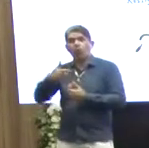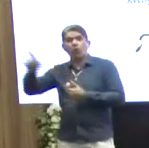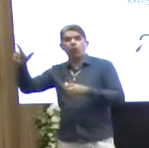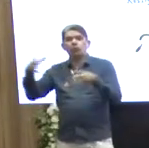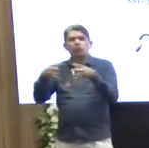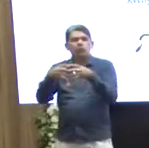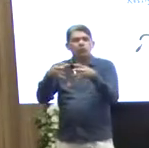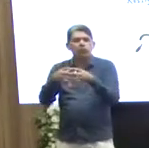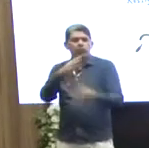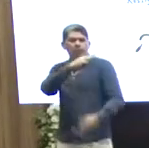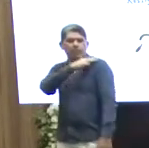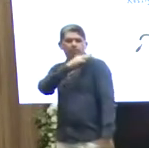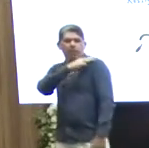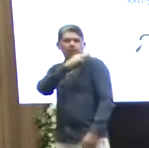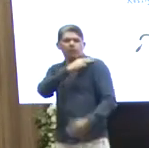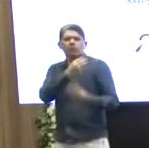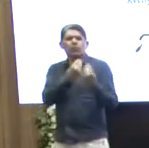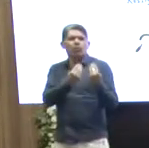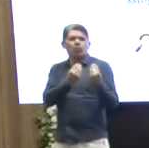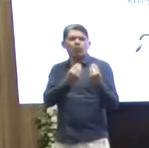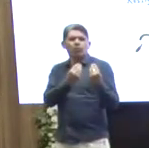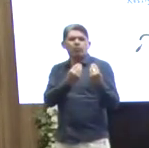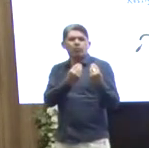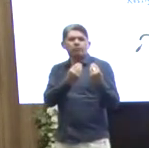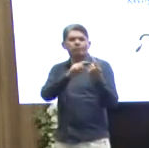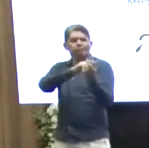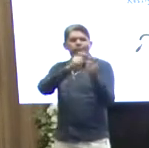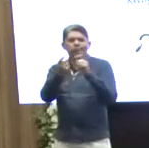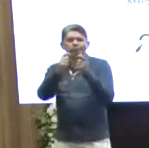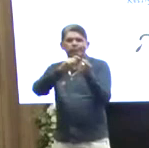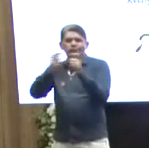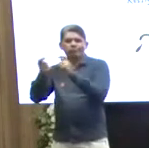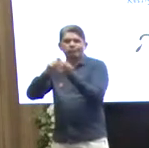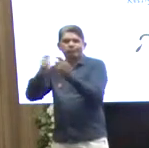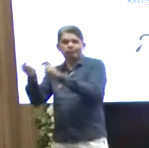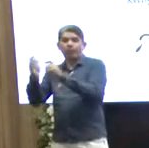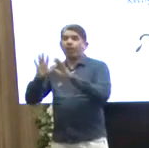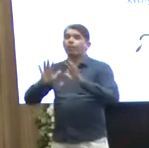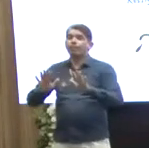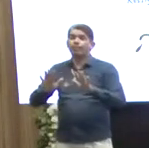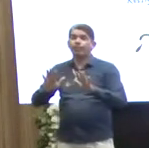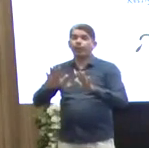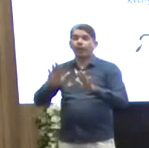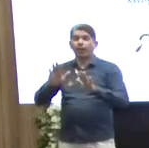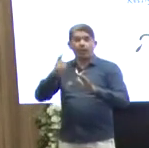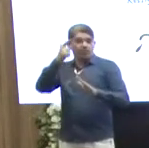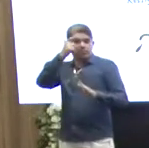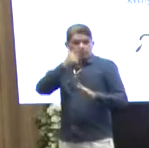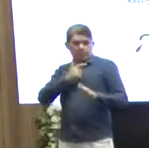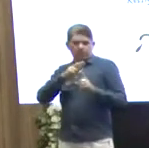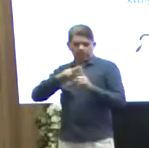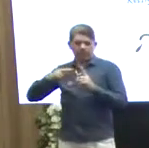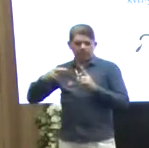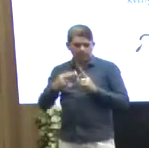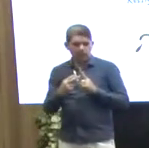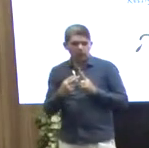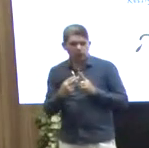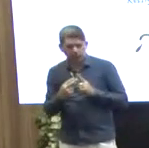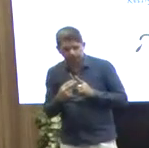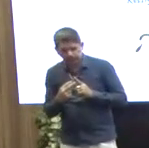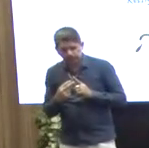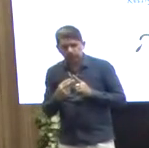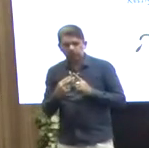minutos das aulas, não é isso? Na educação de jovens e adultos à noite, com os estudantes do ensino médio,